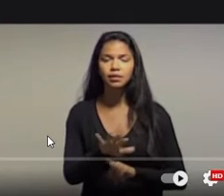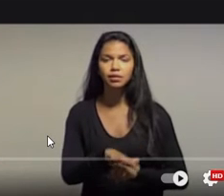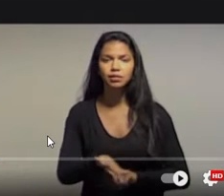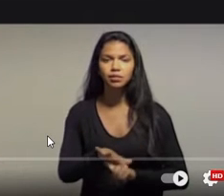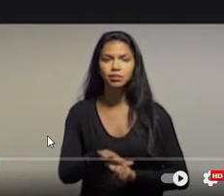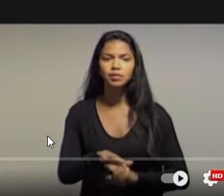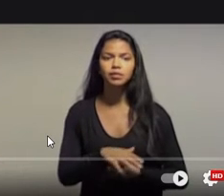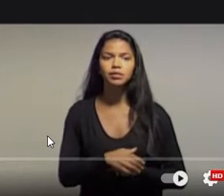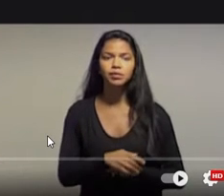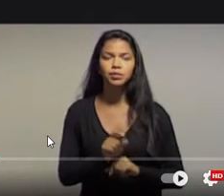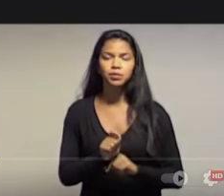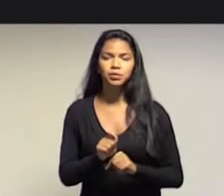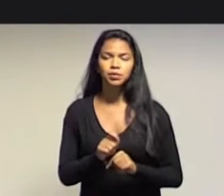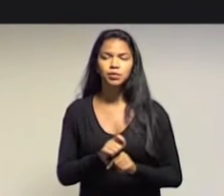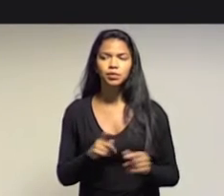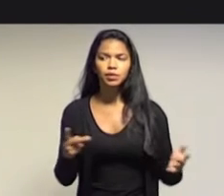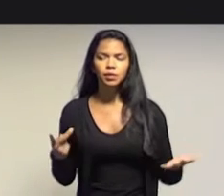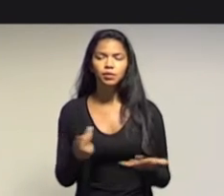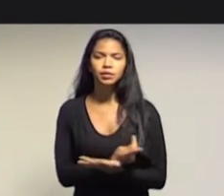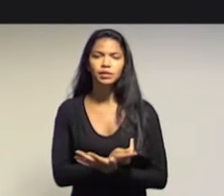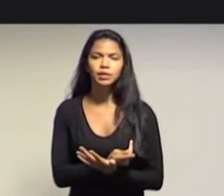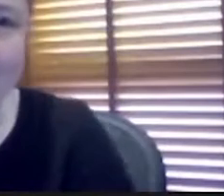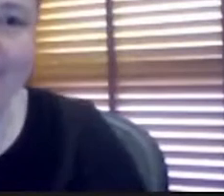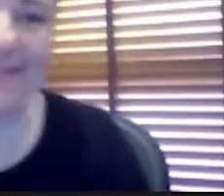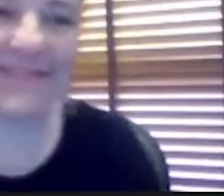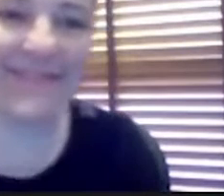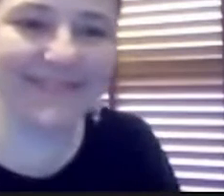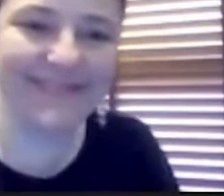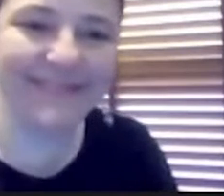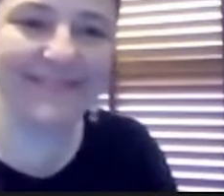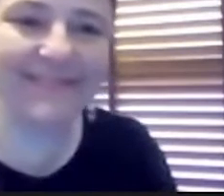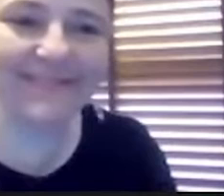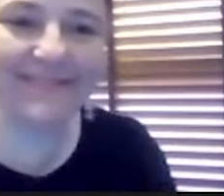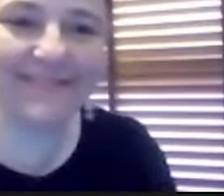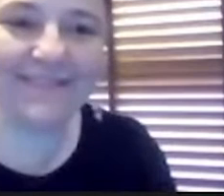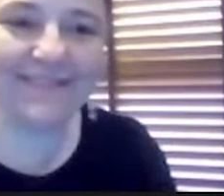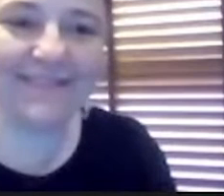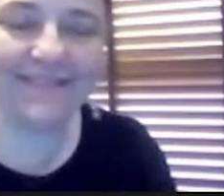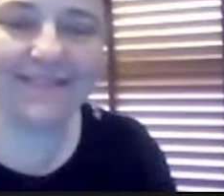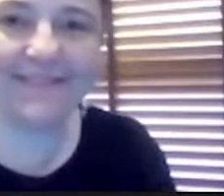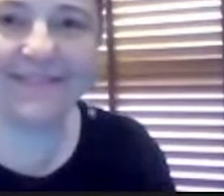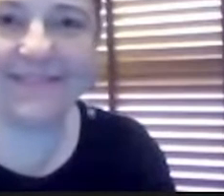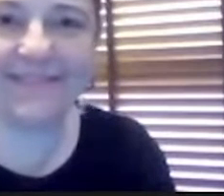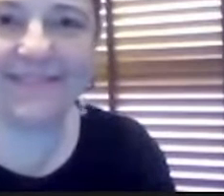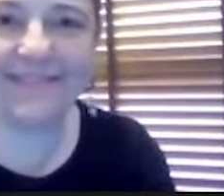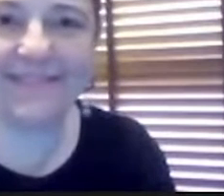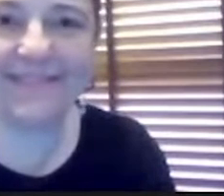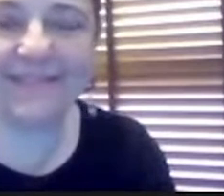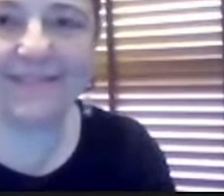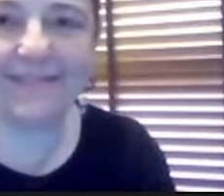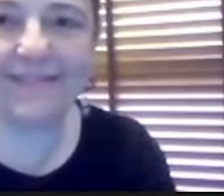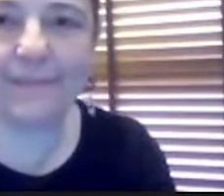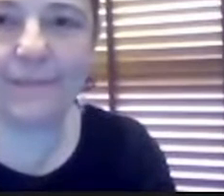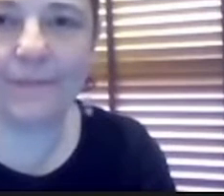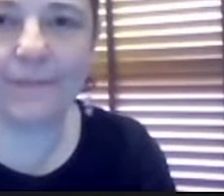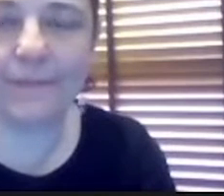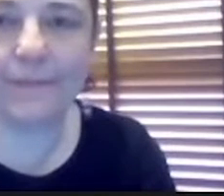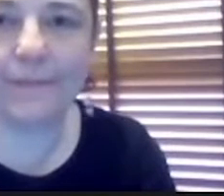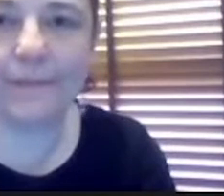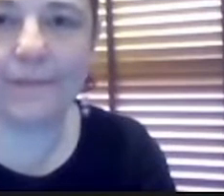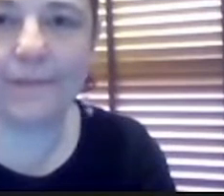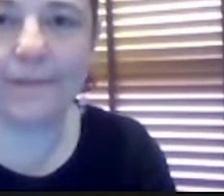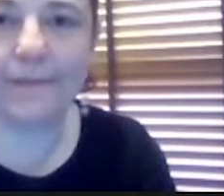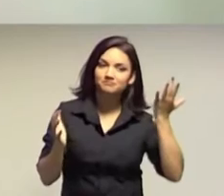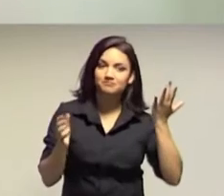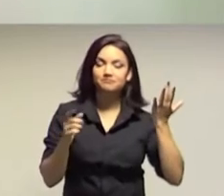registros públicos sobre florestas públicas e terras indígenas EA indexação do número único dos processos ao município o local do dano